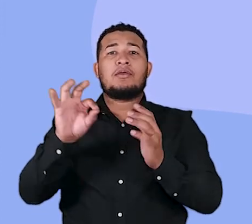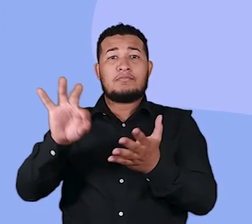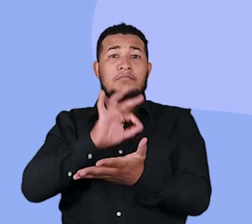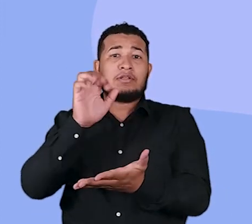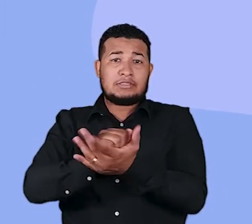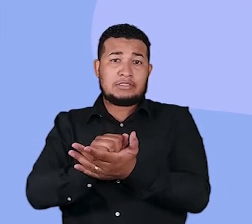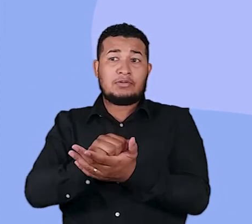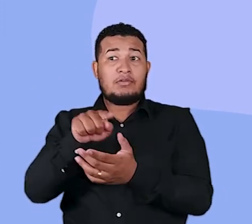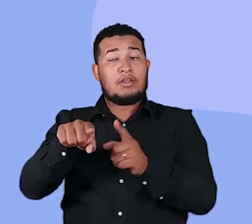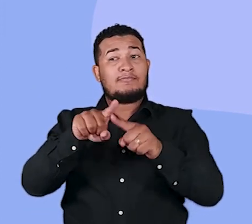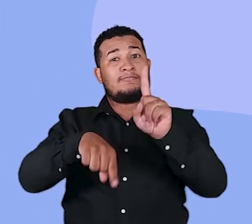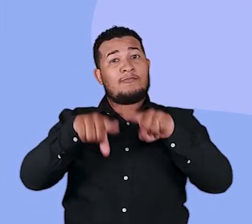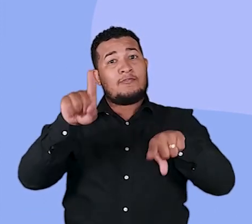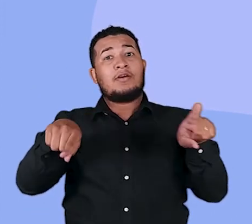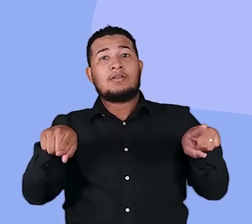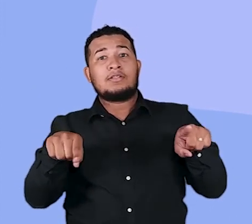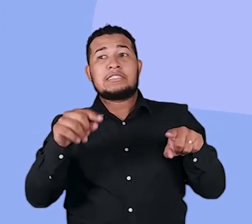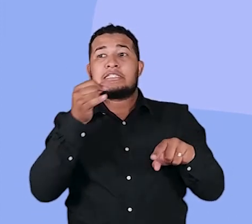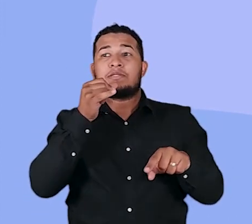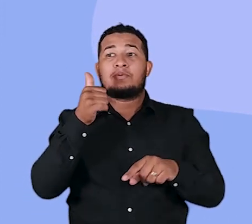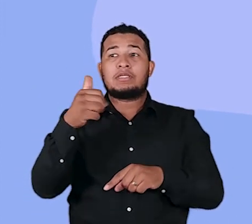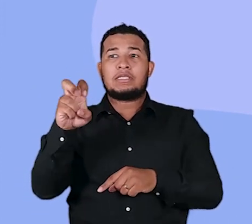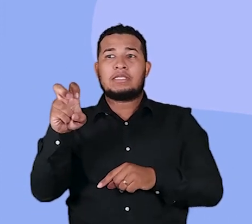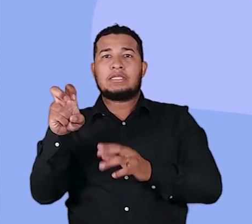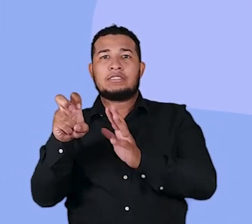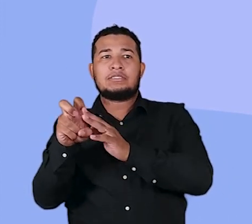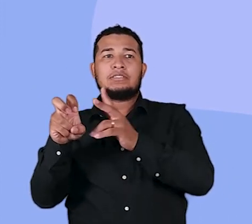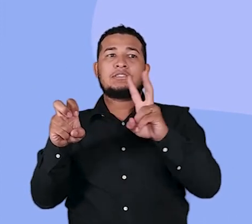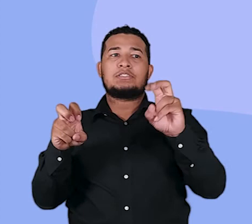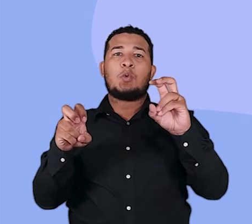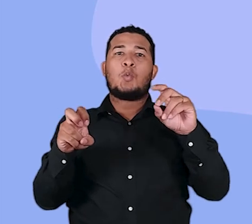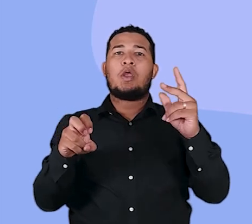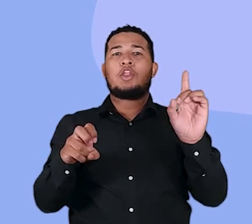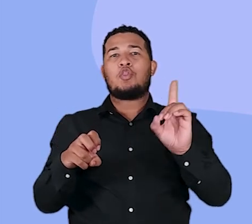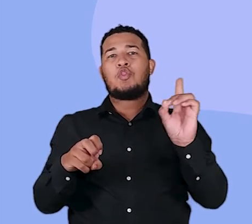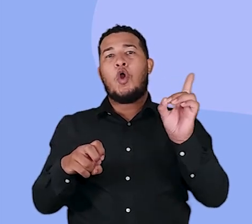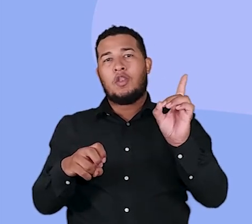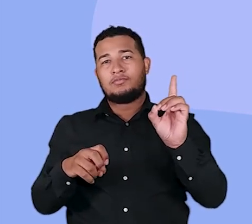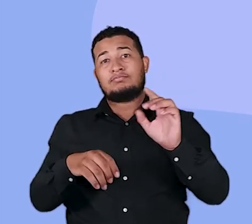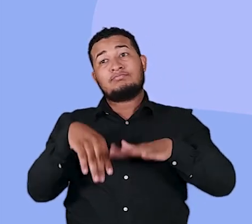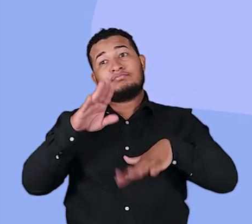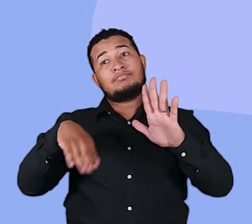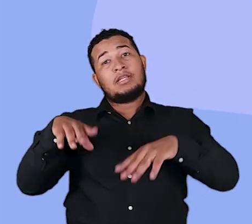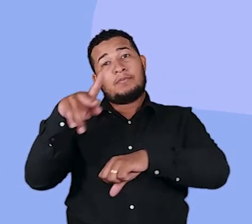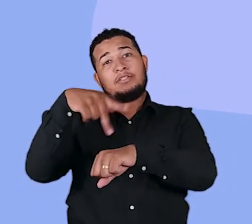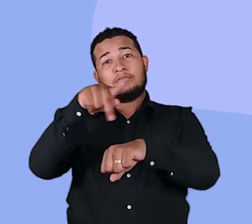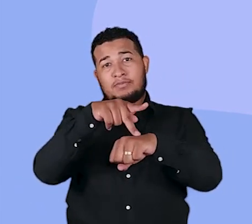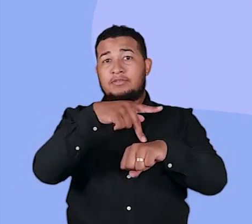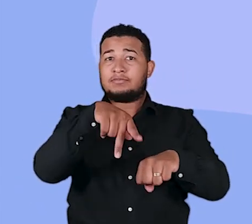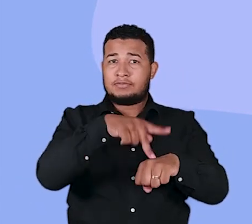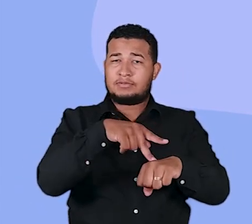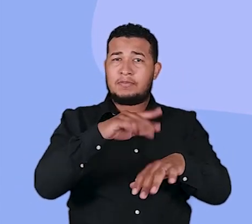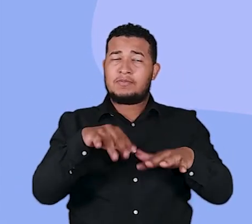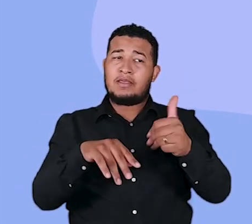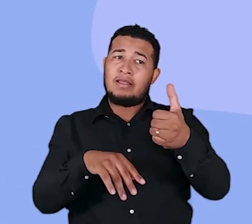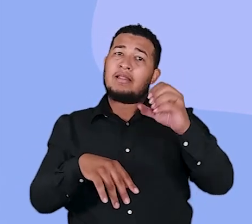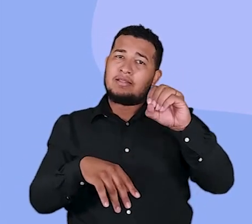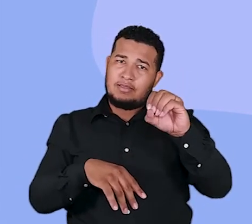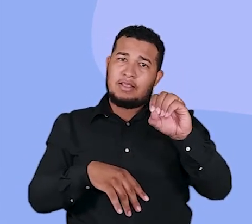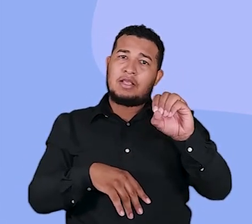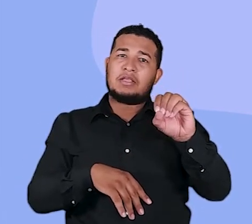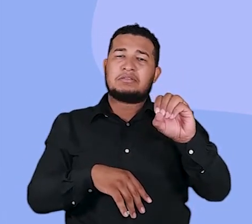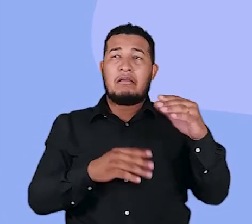uma matrícula que varia entre os 15 e 50 dólares, dependendo do país, e